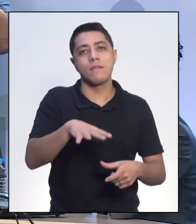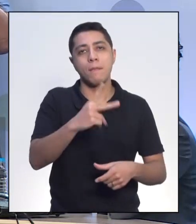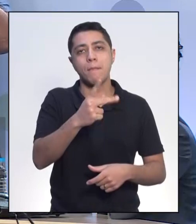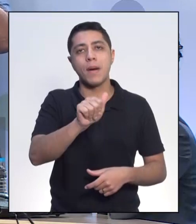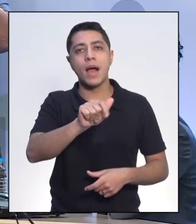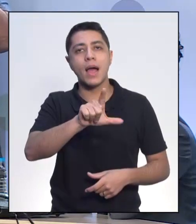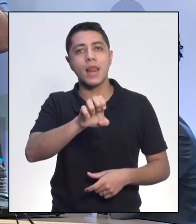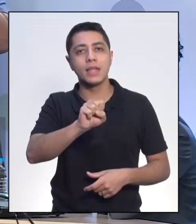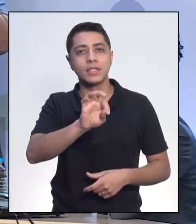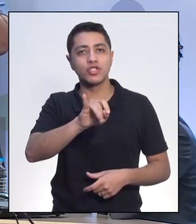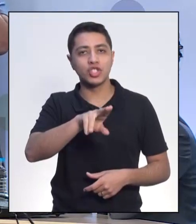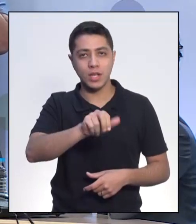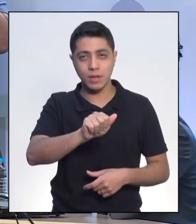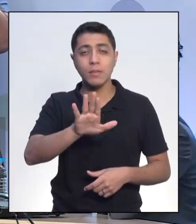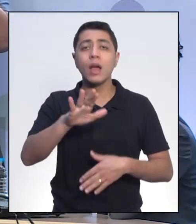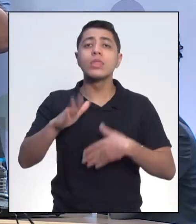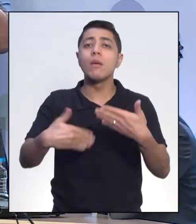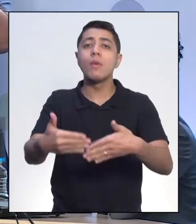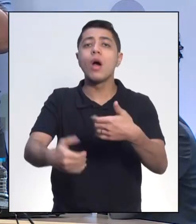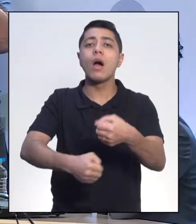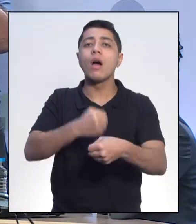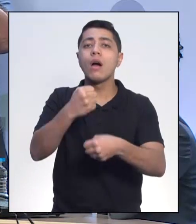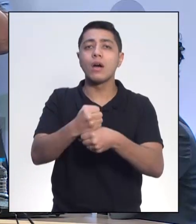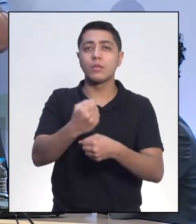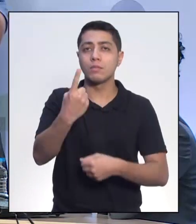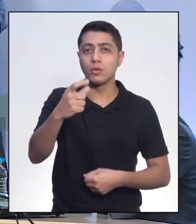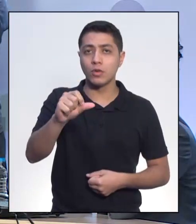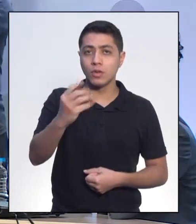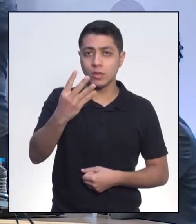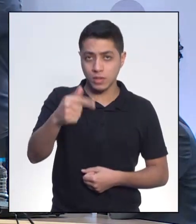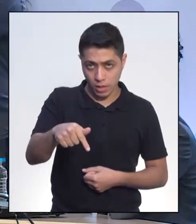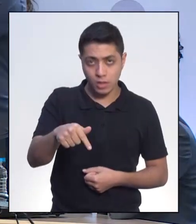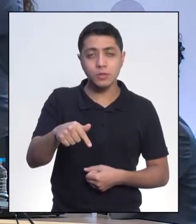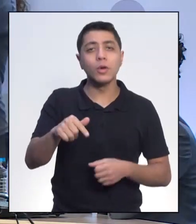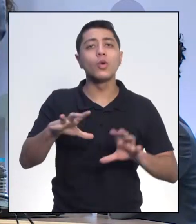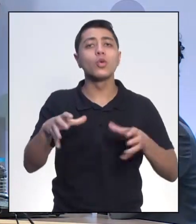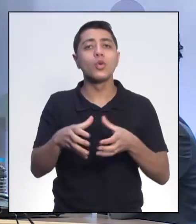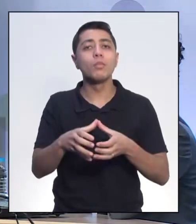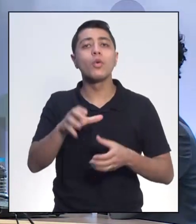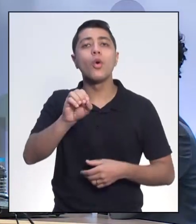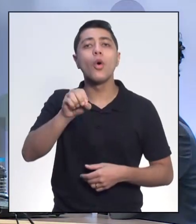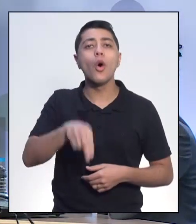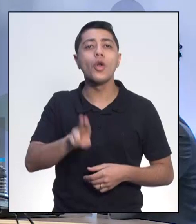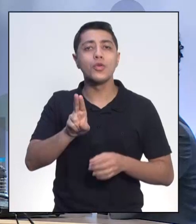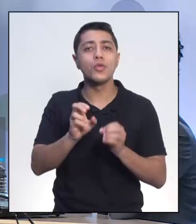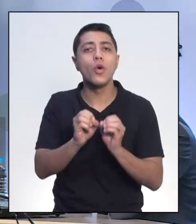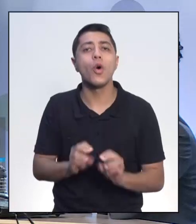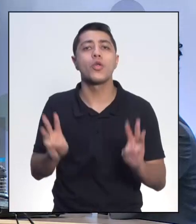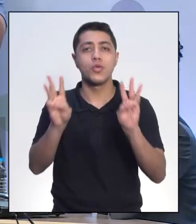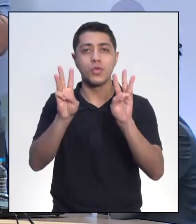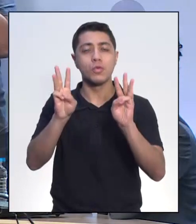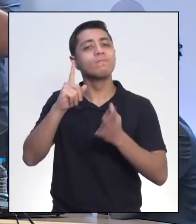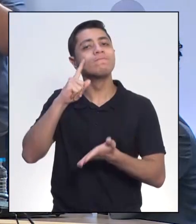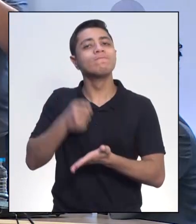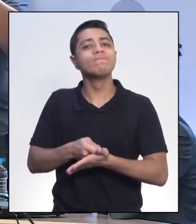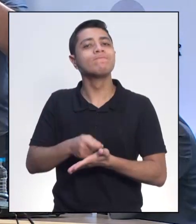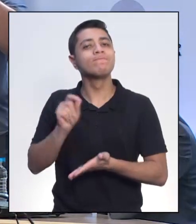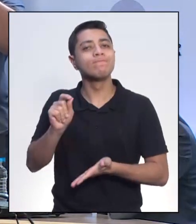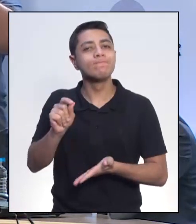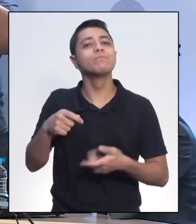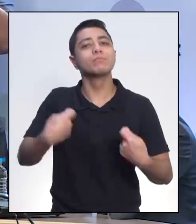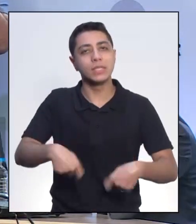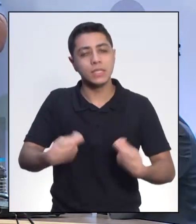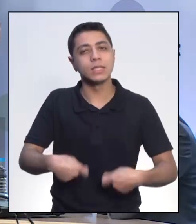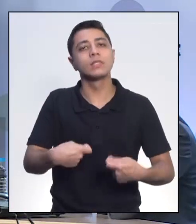pela decisão da ONU, se faria uma divisão dessa região, como mostra aqui, né? A proposta de 1947 é